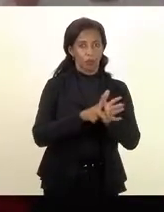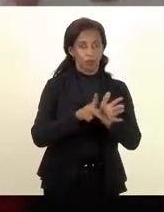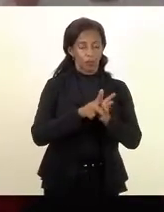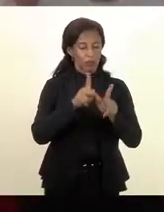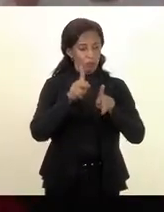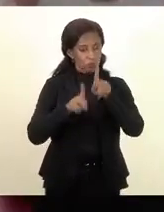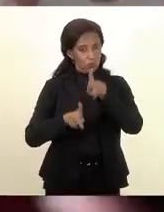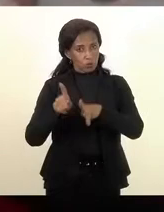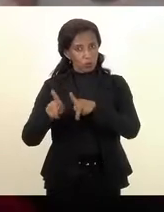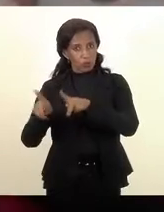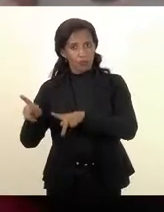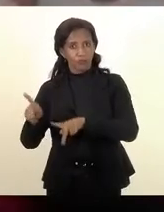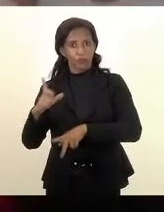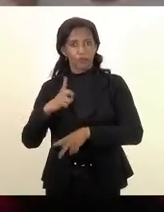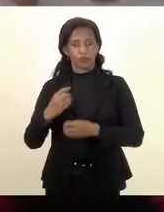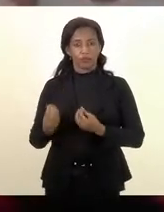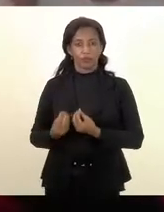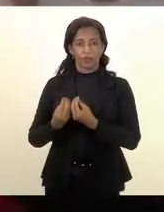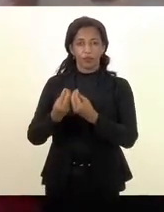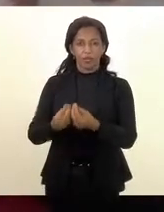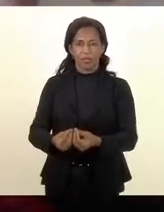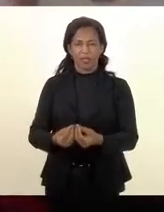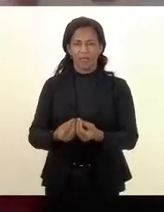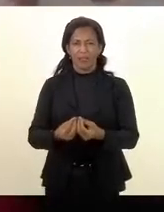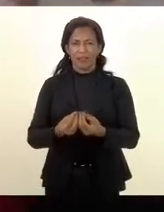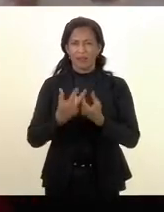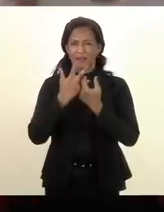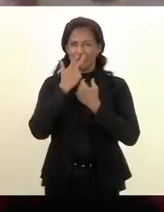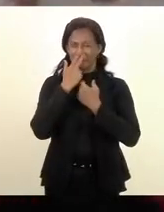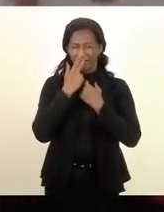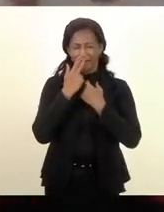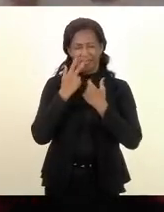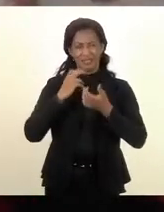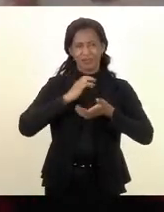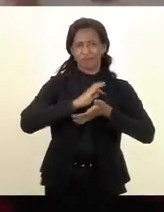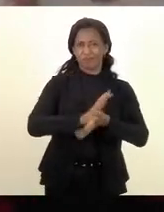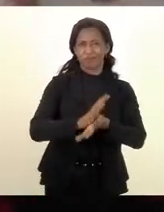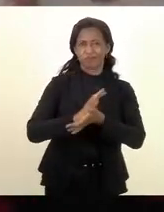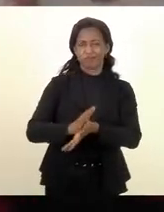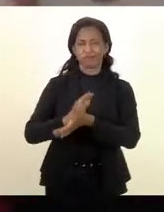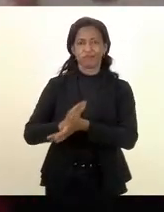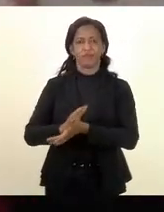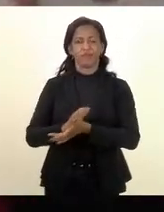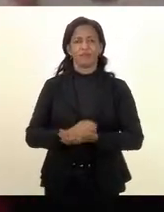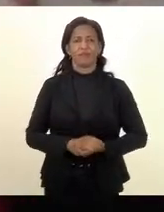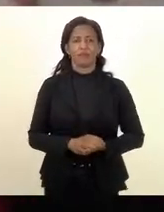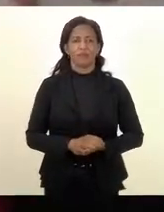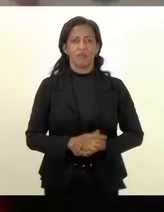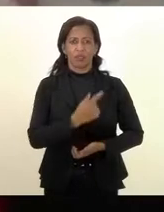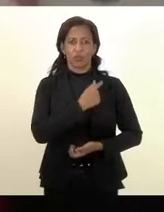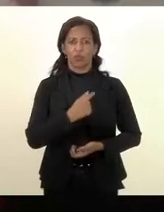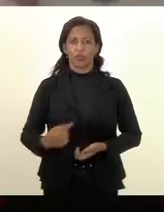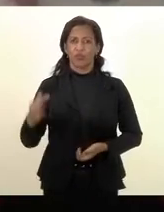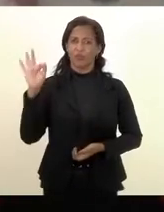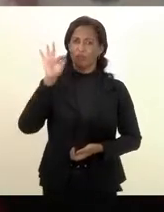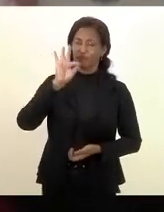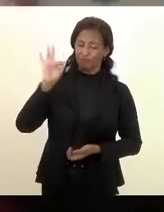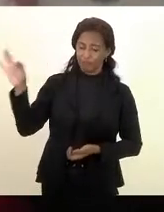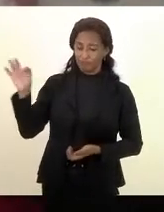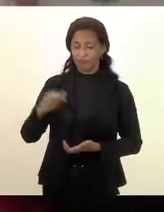populares vem sendo tão atacada tão depreciada por parte do governo federal